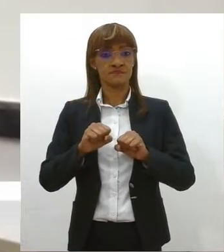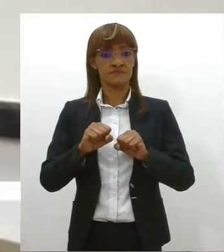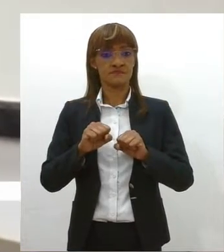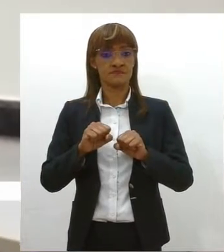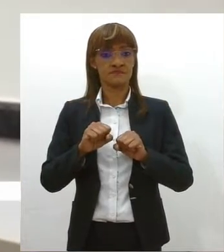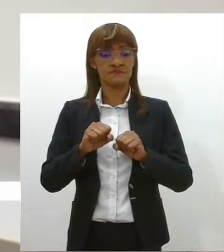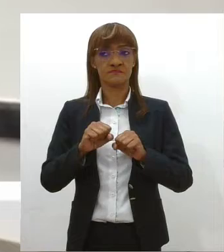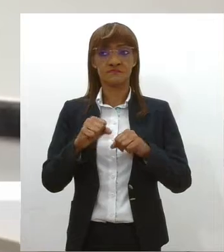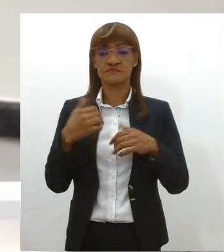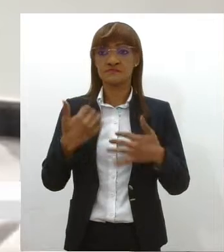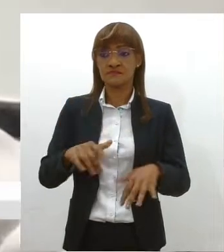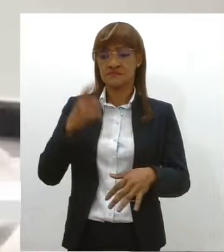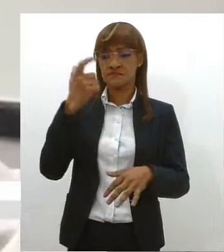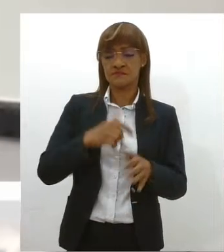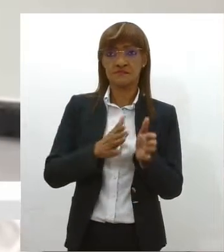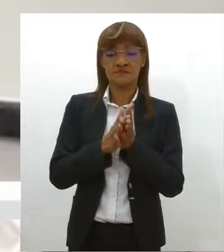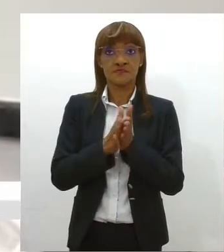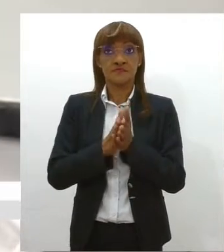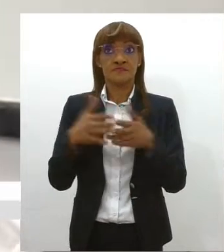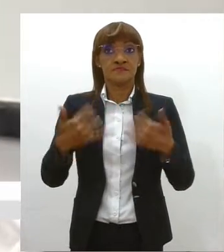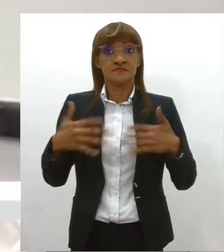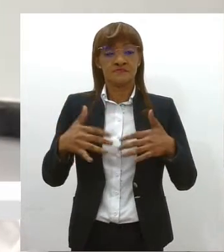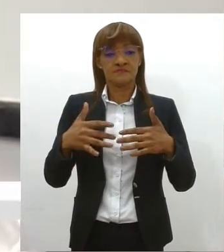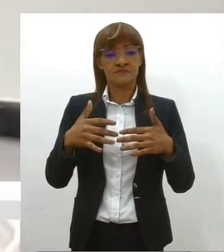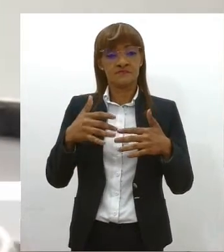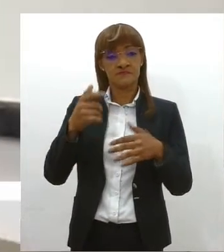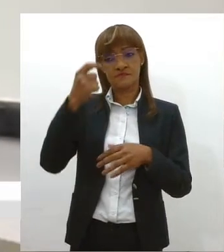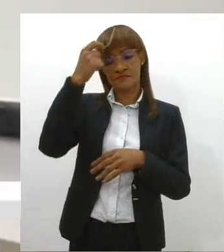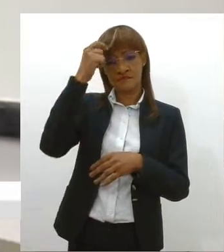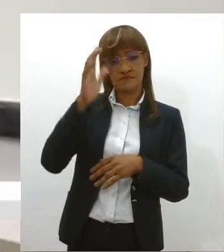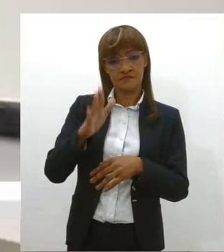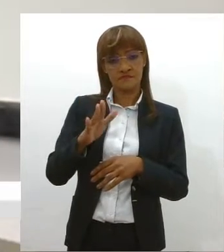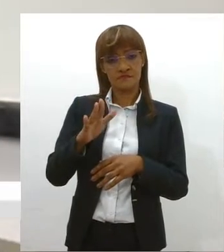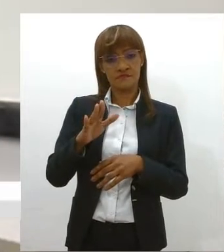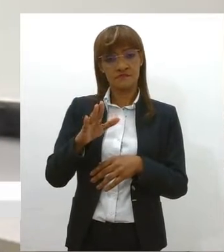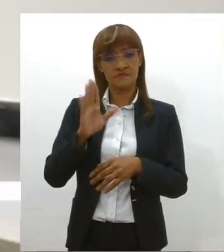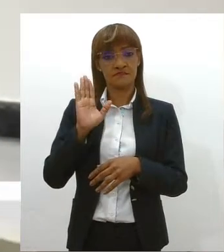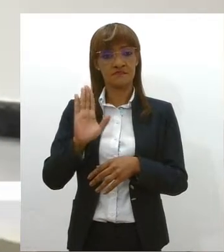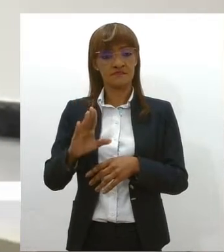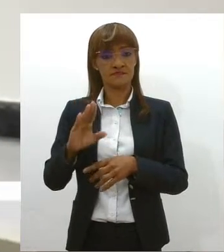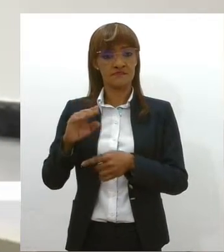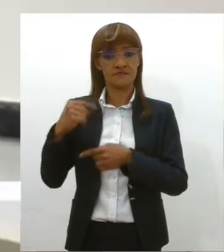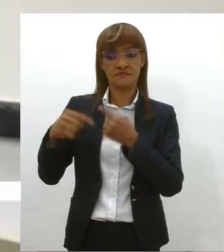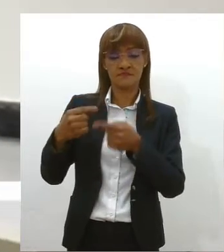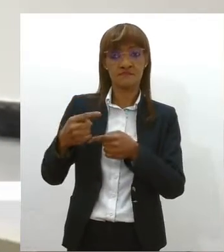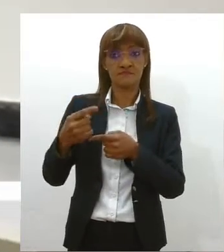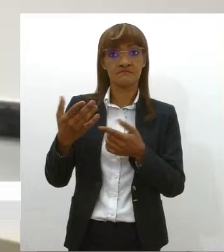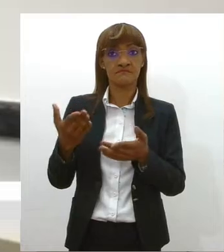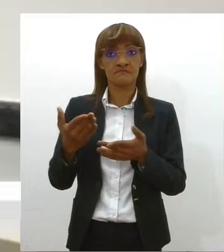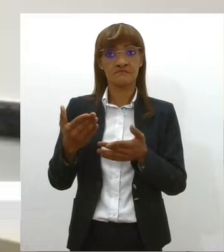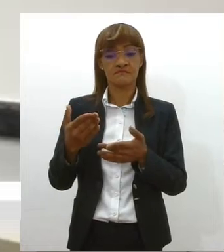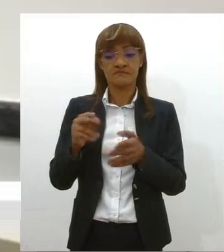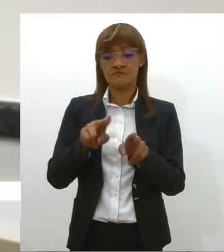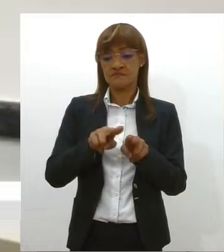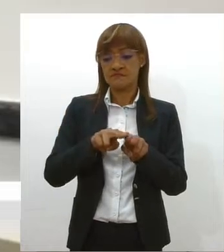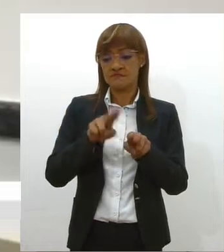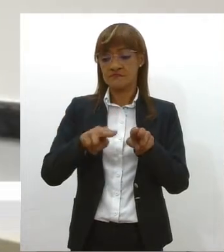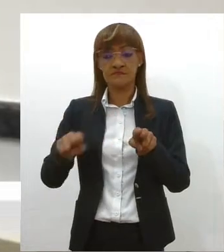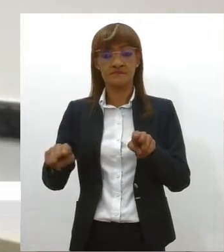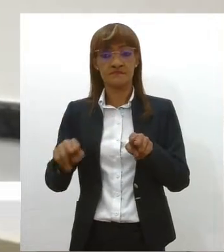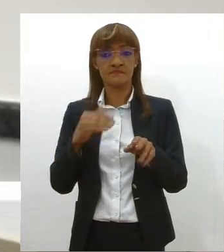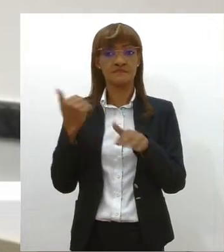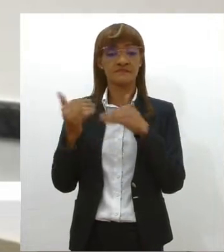físico, estresse mental, perder um parente, ver um parente internado, grave, não